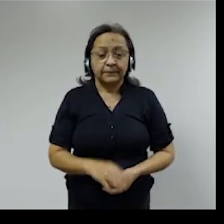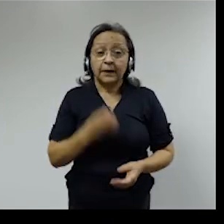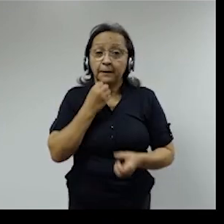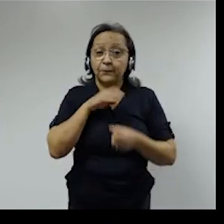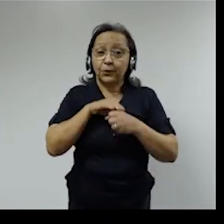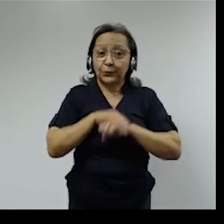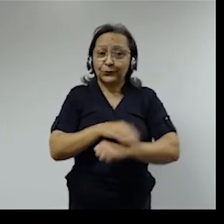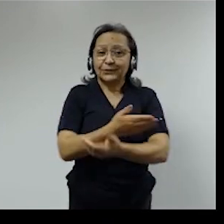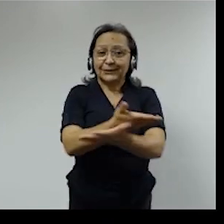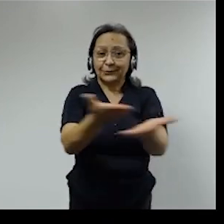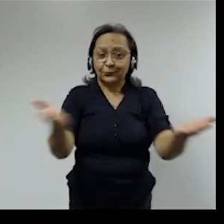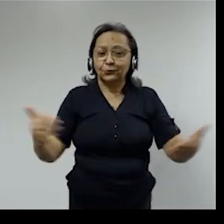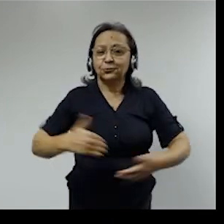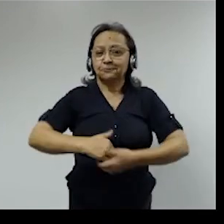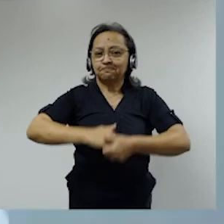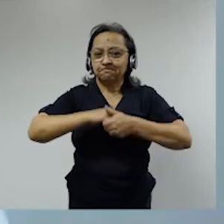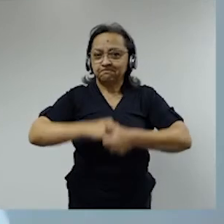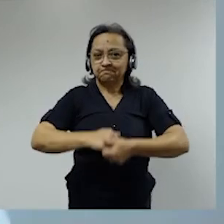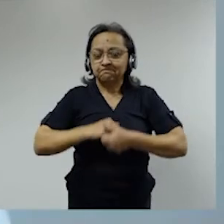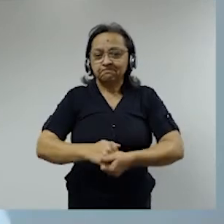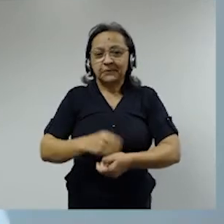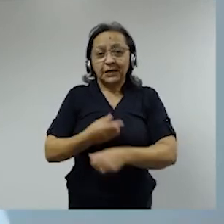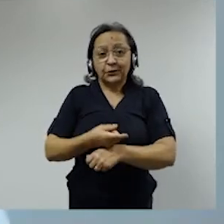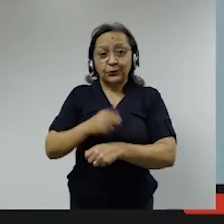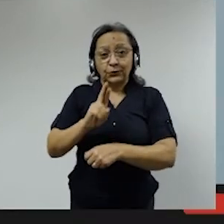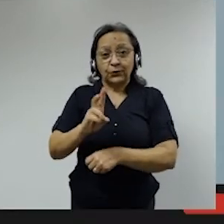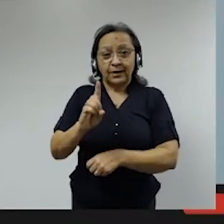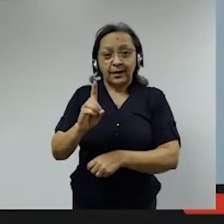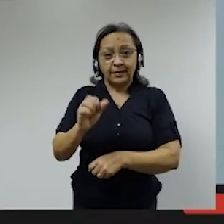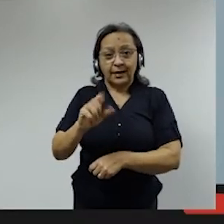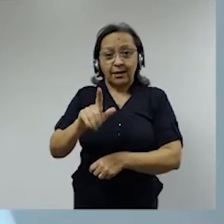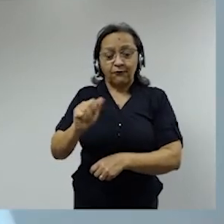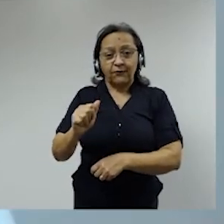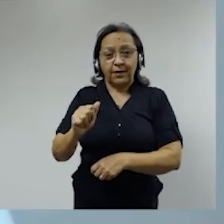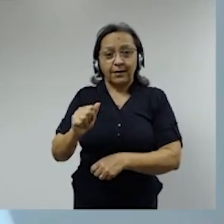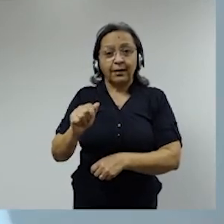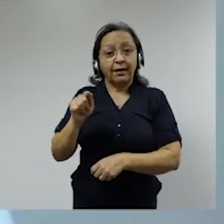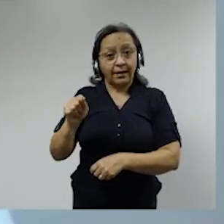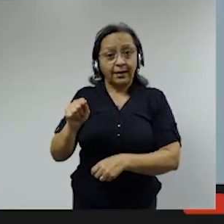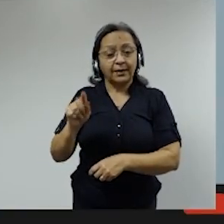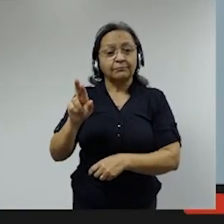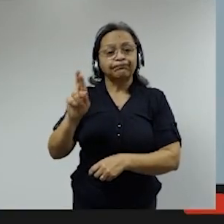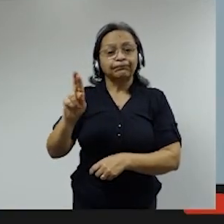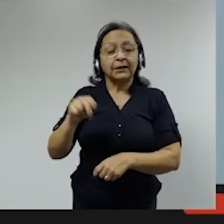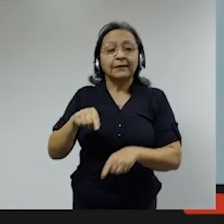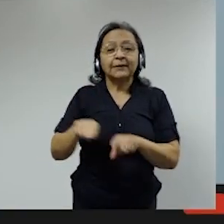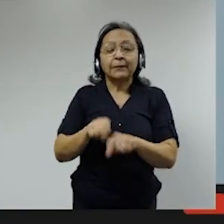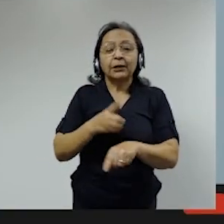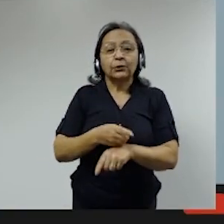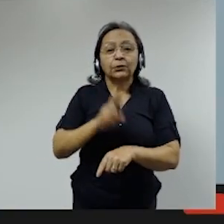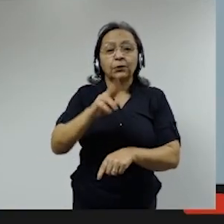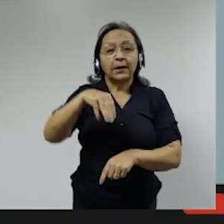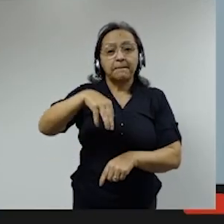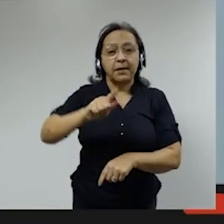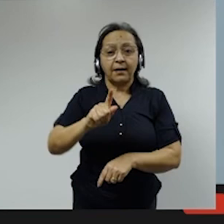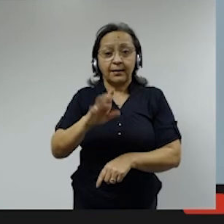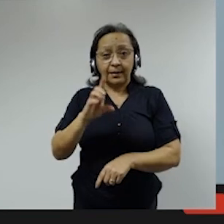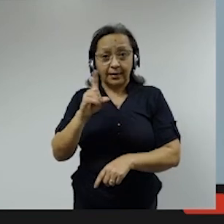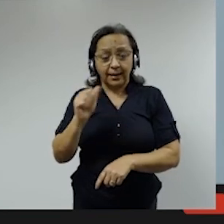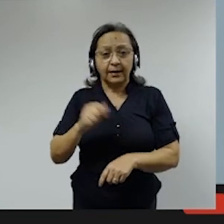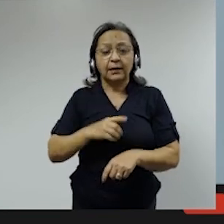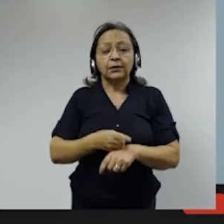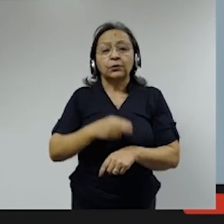Boa noite a todos. Cumprimento a doutora Dalva Maria Machado, a doutora Magda Ferreira, o doutor